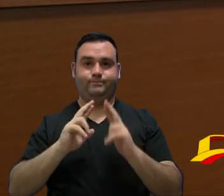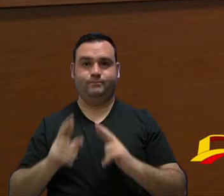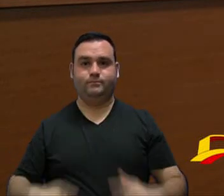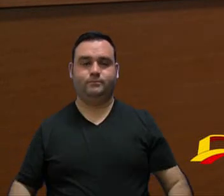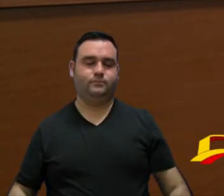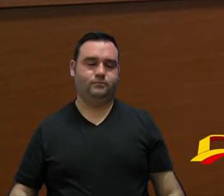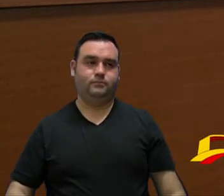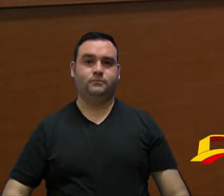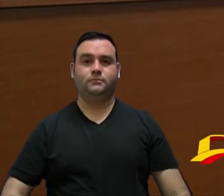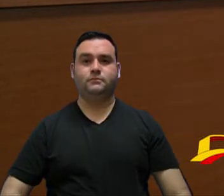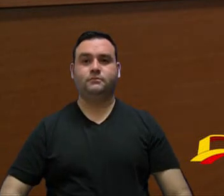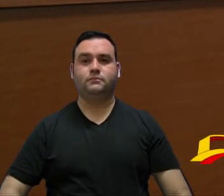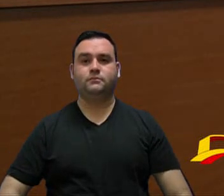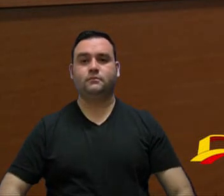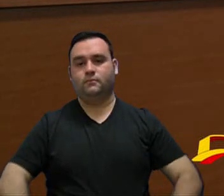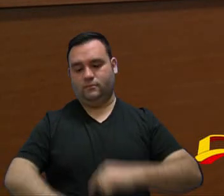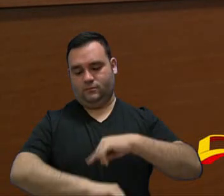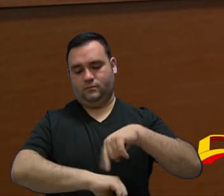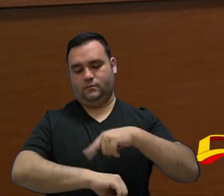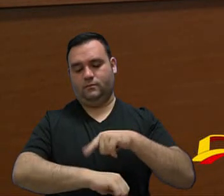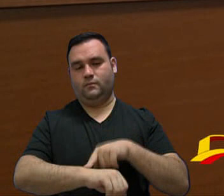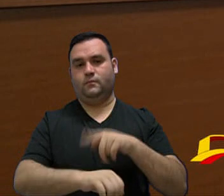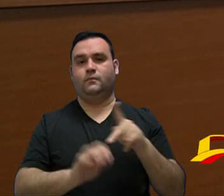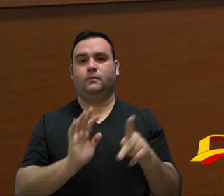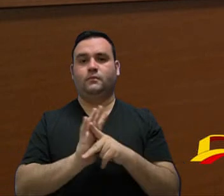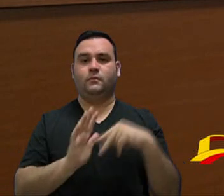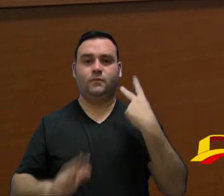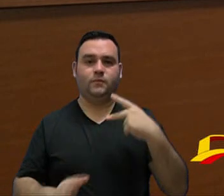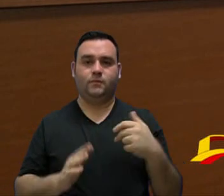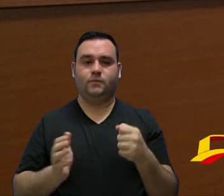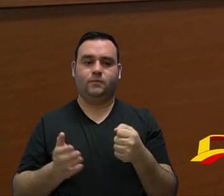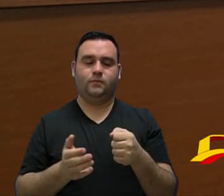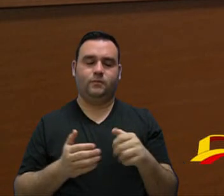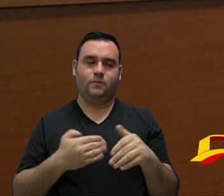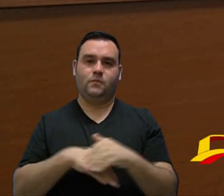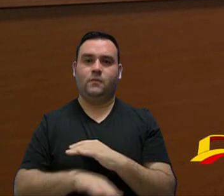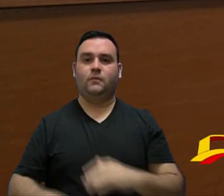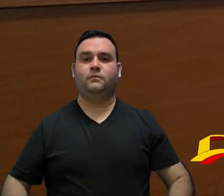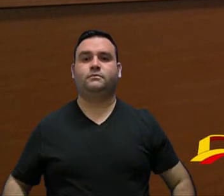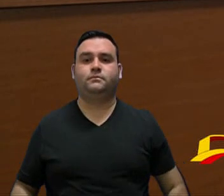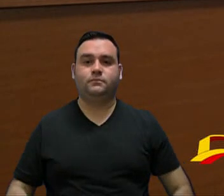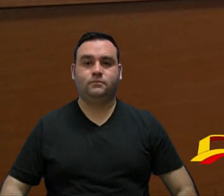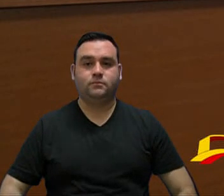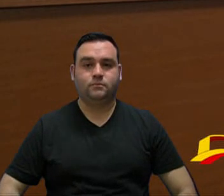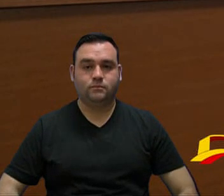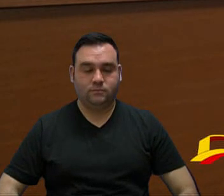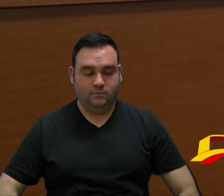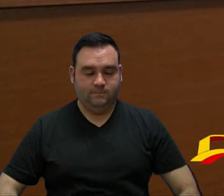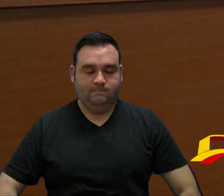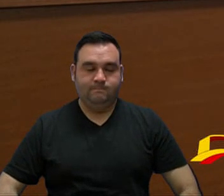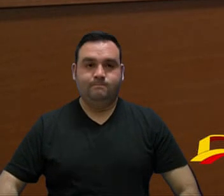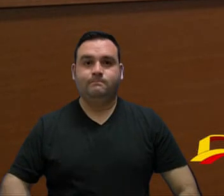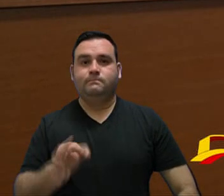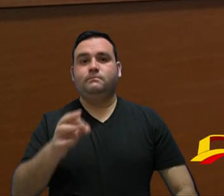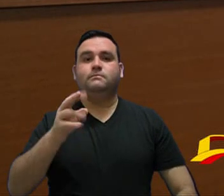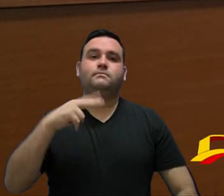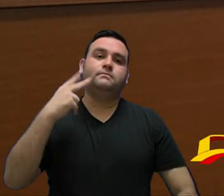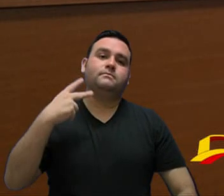o meu tempo reserva o tempo do vereador pois não o vereador